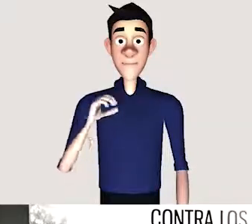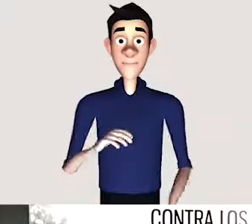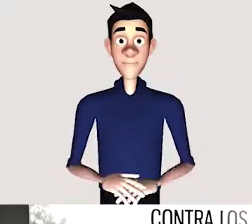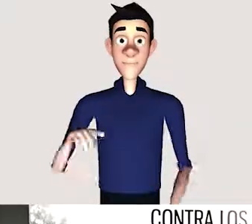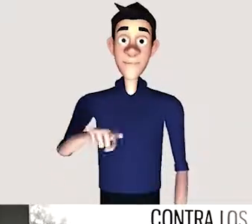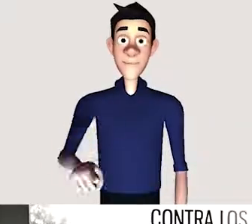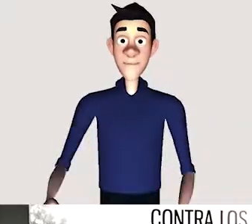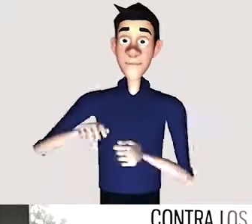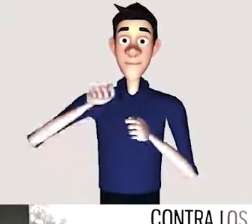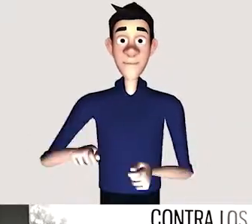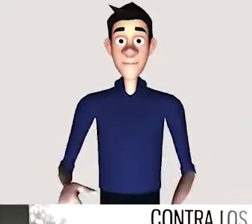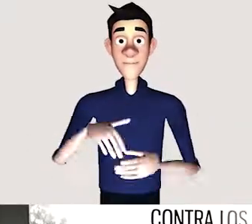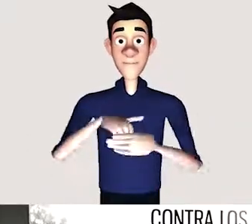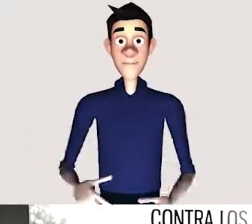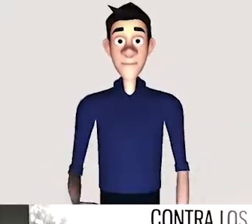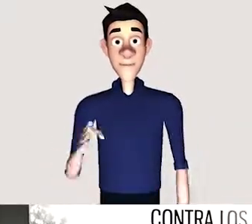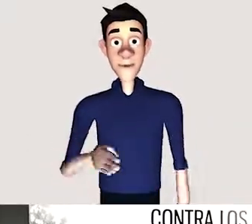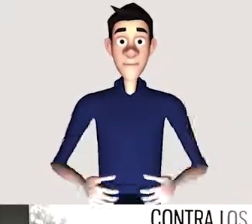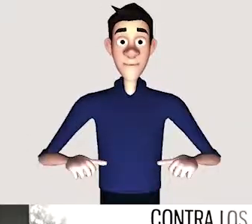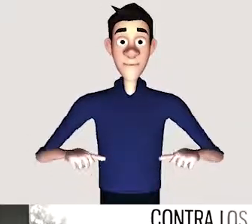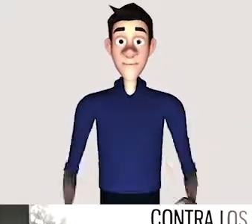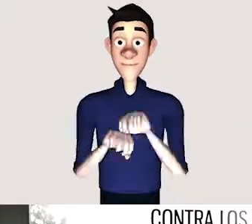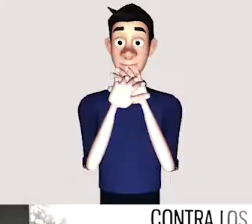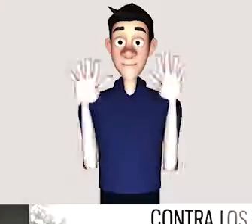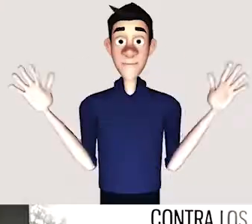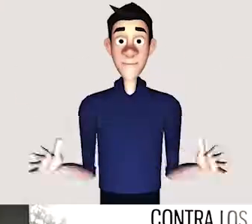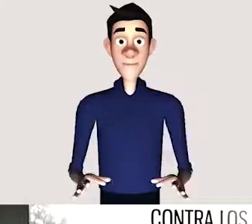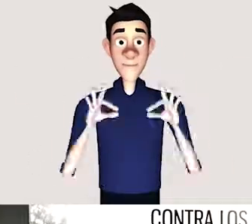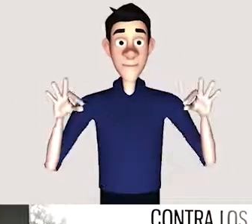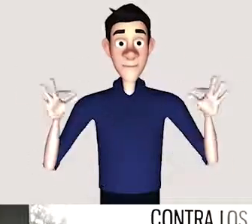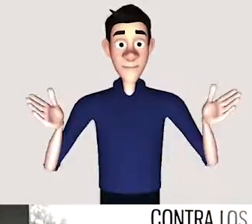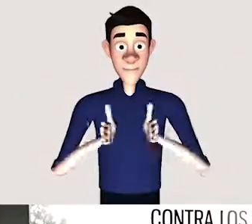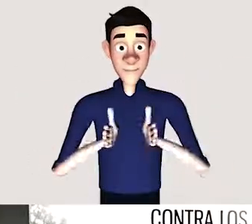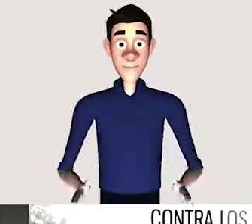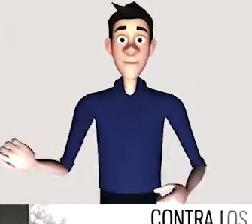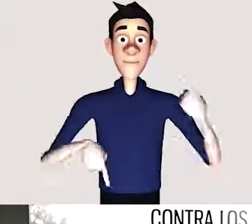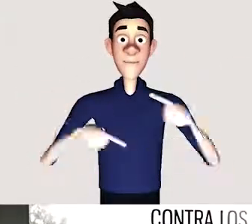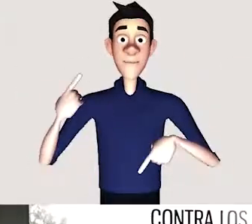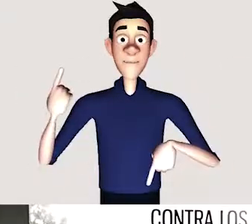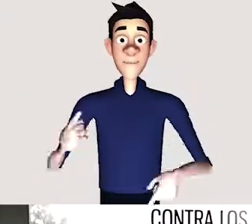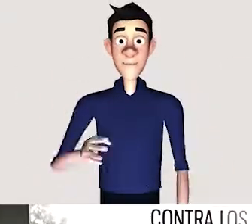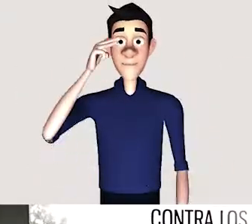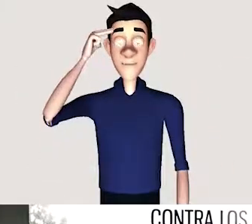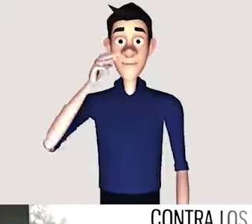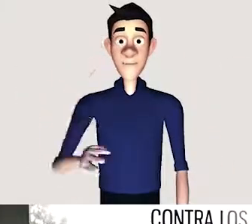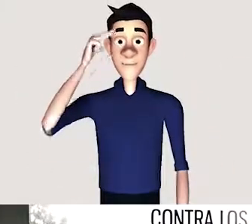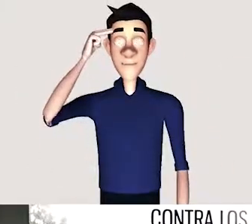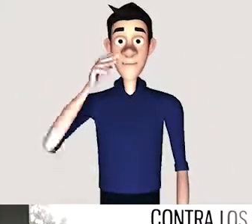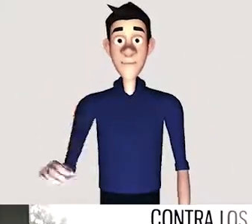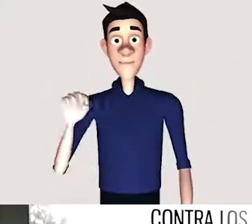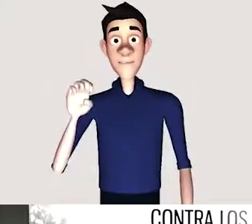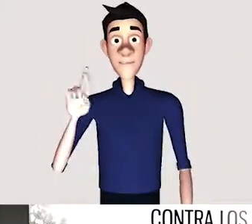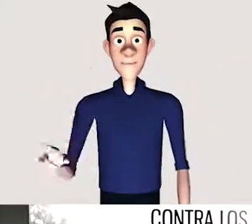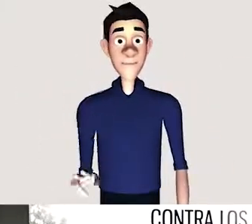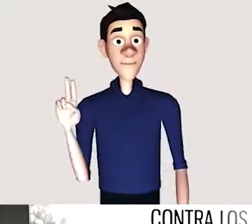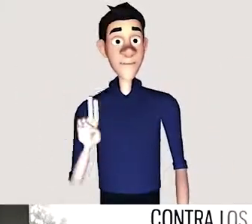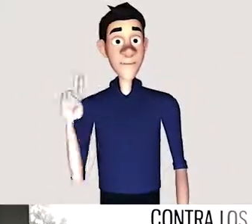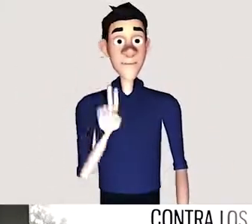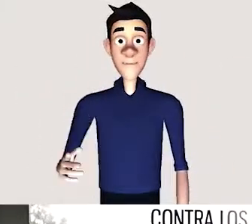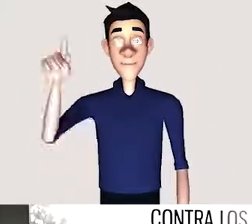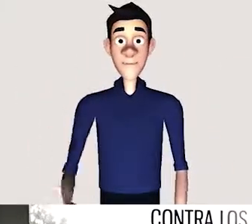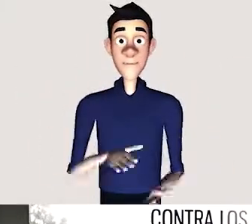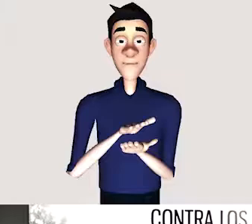podemos ter a memória de tudo. Nós não temos a memória de tudo. Portanto, sempre operamos com